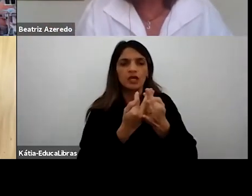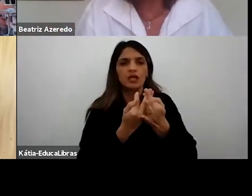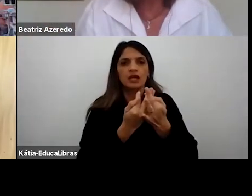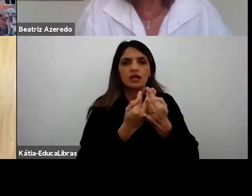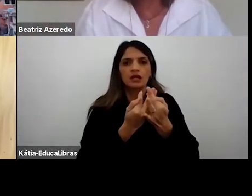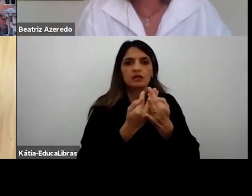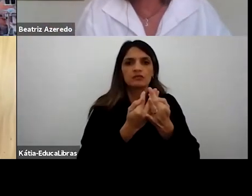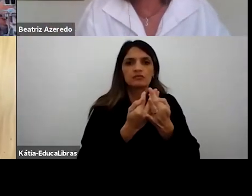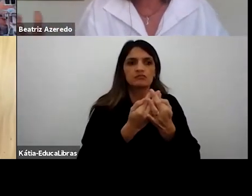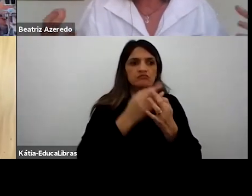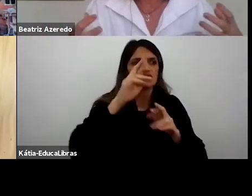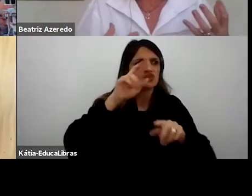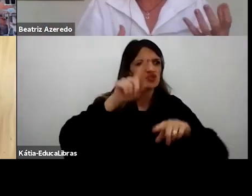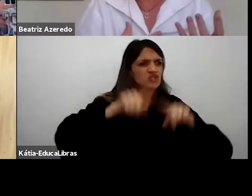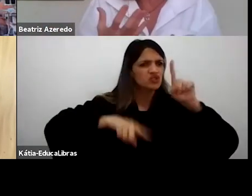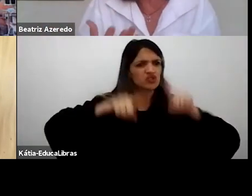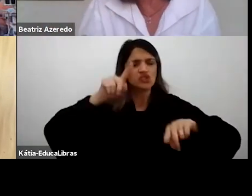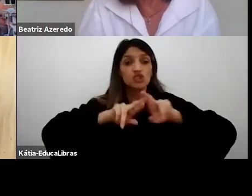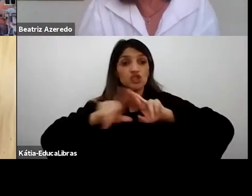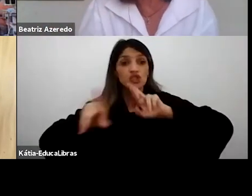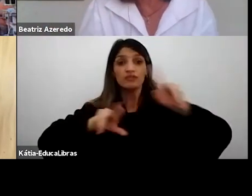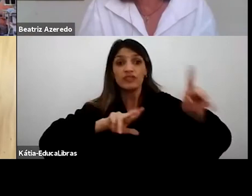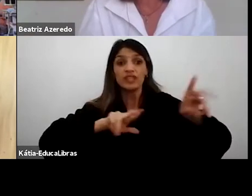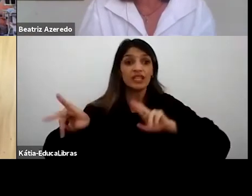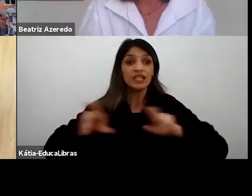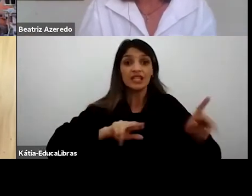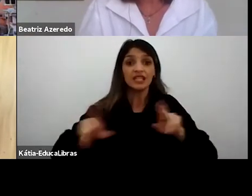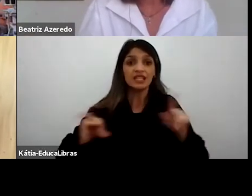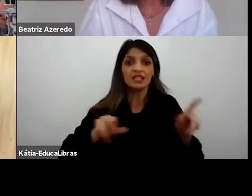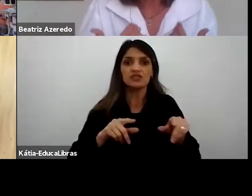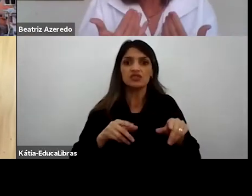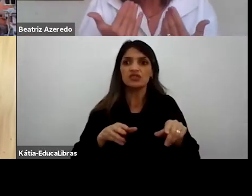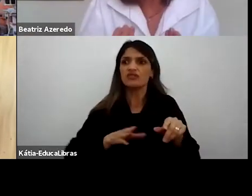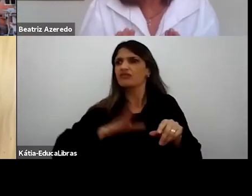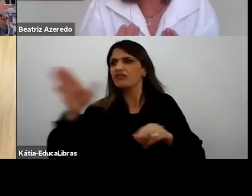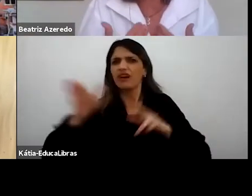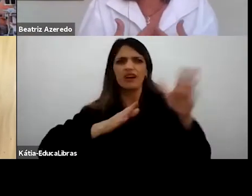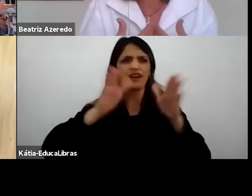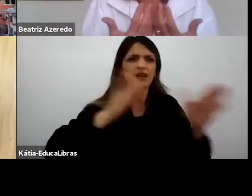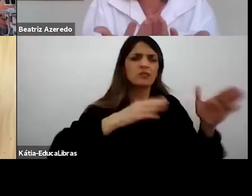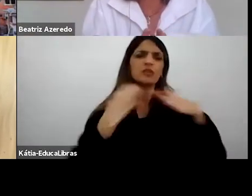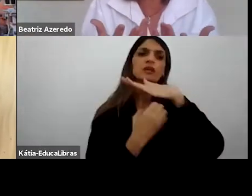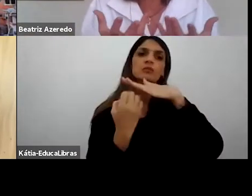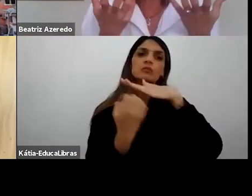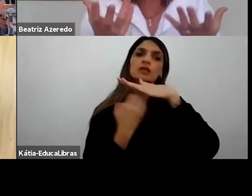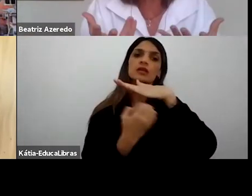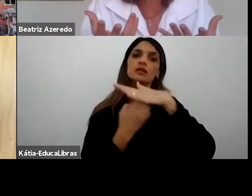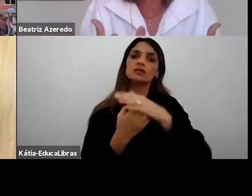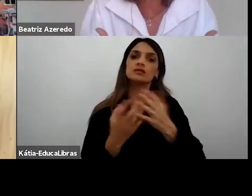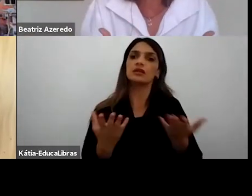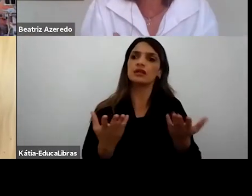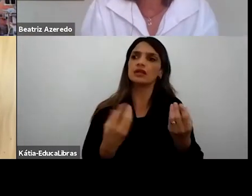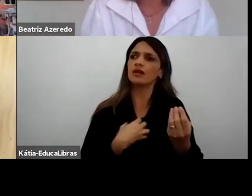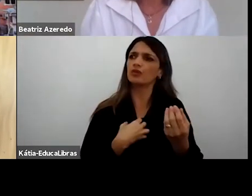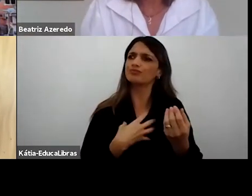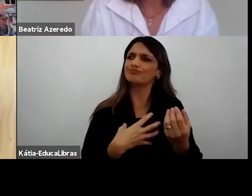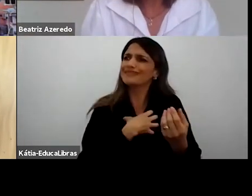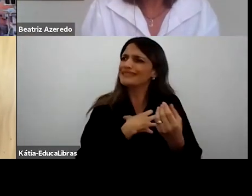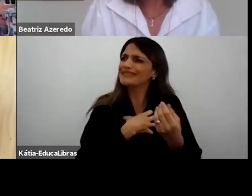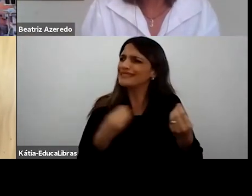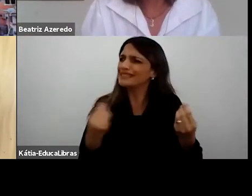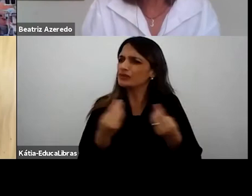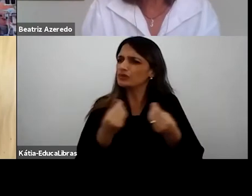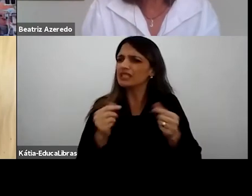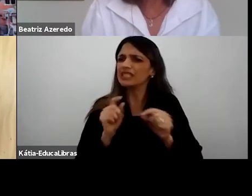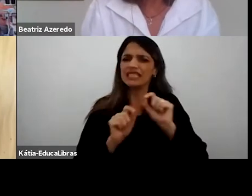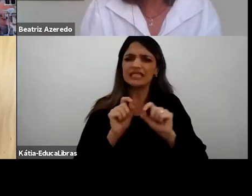passando pelas empresas, né? Então, você tem esse movimento e me parece, né, a sensação que eu tenho olhando isso é que